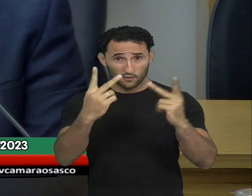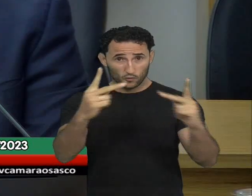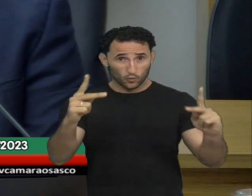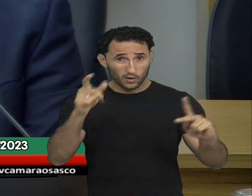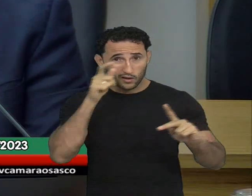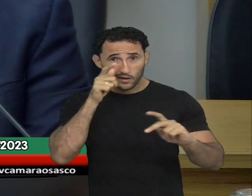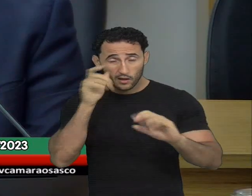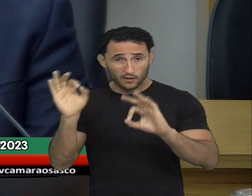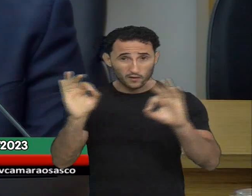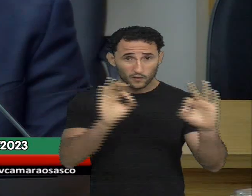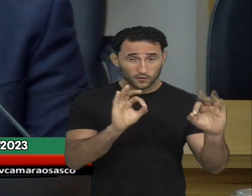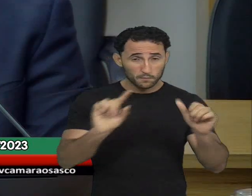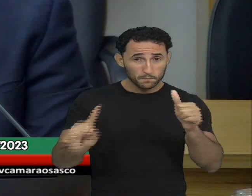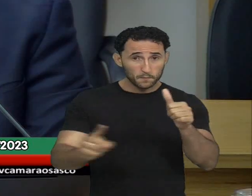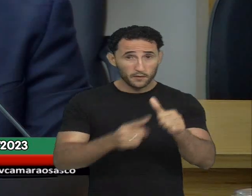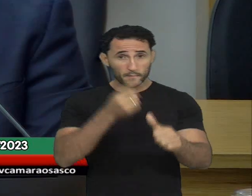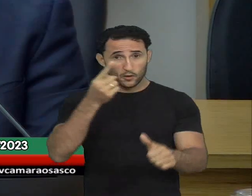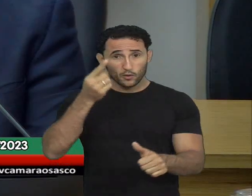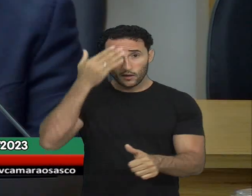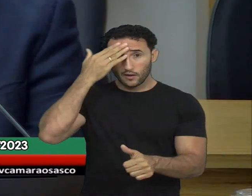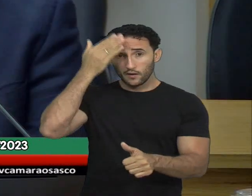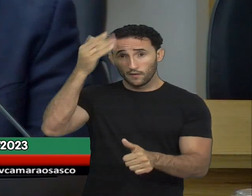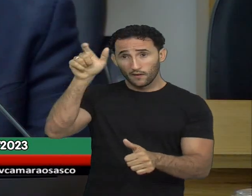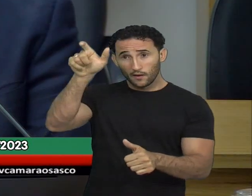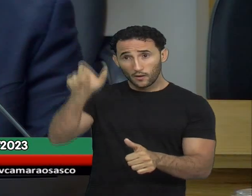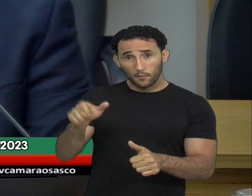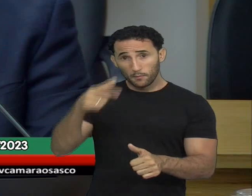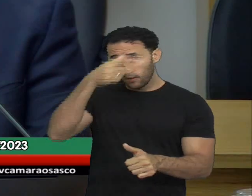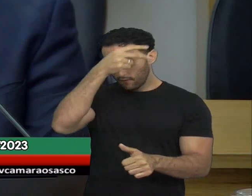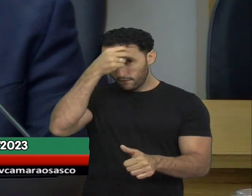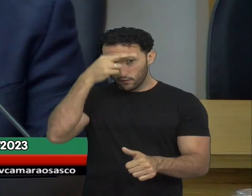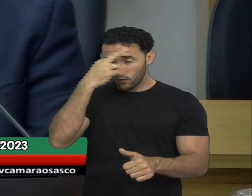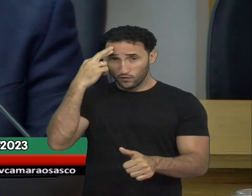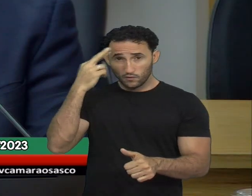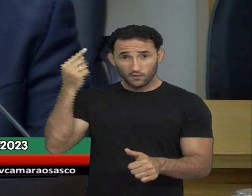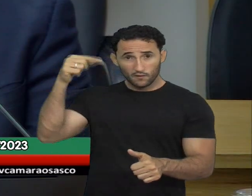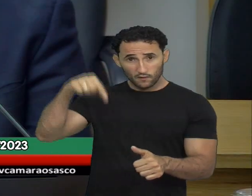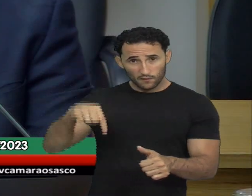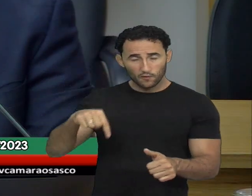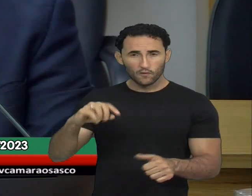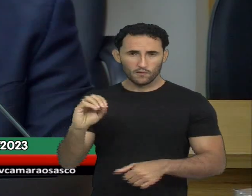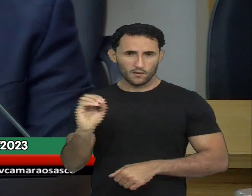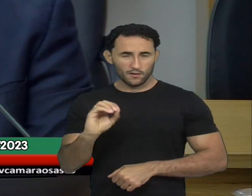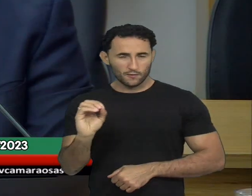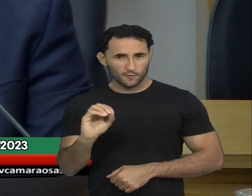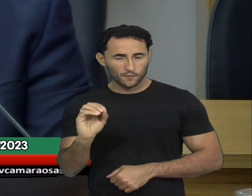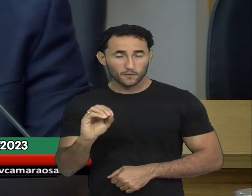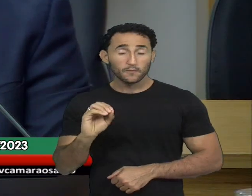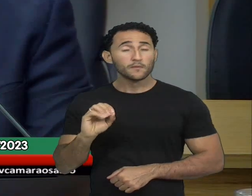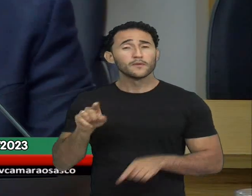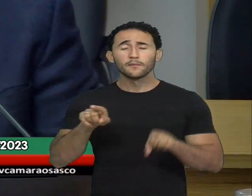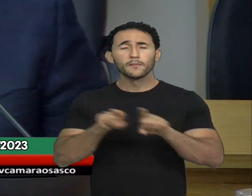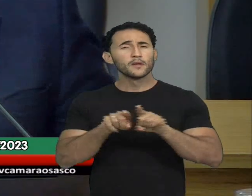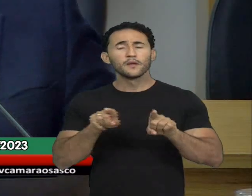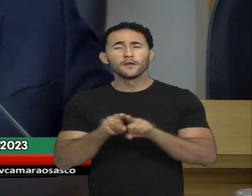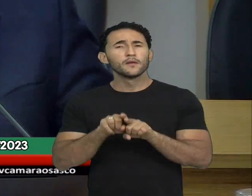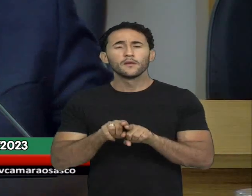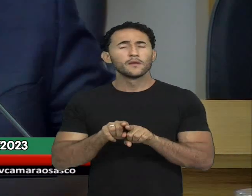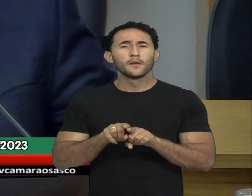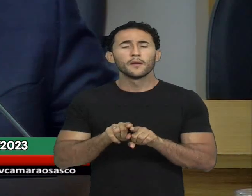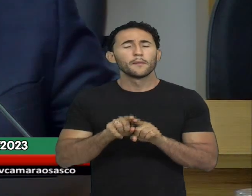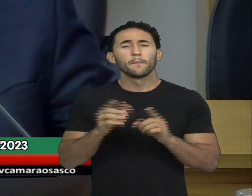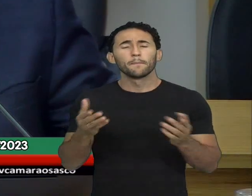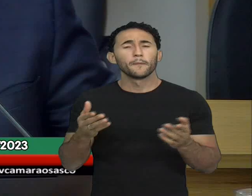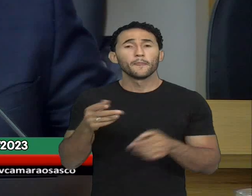aqui, primeiramente, ao prefeito do município, o senhor Rogério Lins. Em nome do presidente da casa, que está